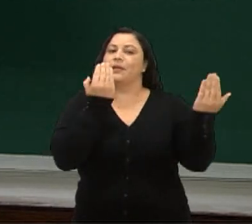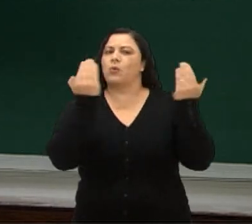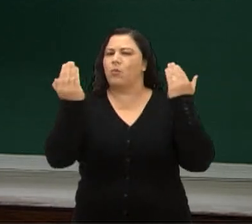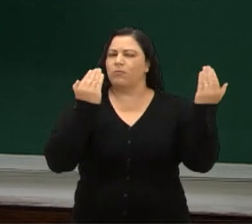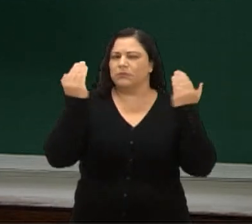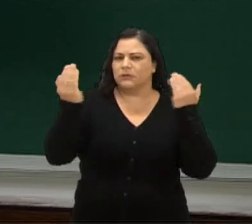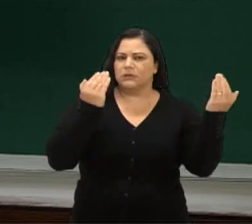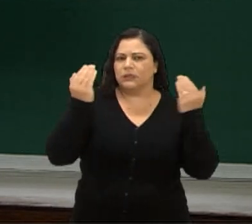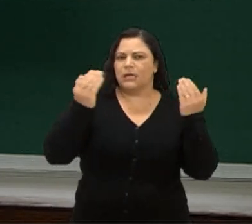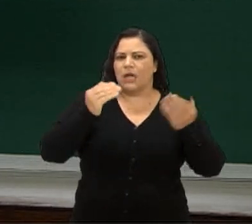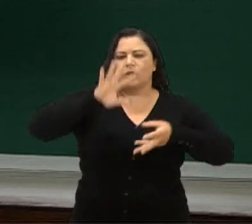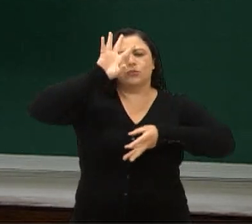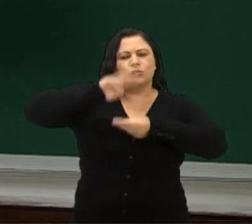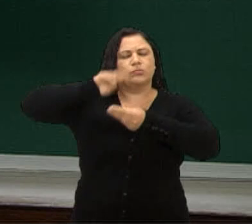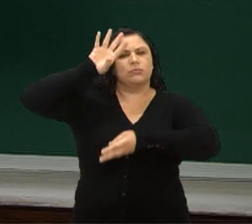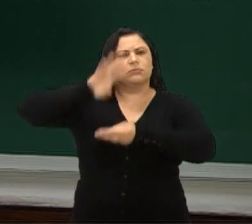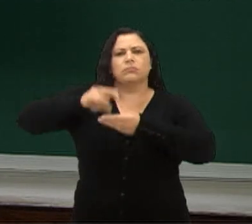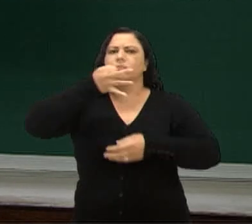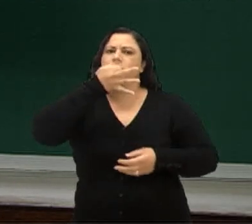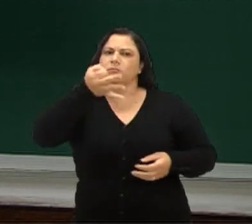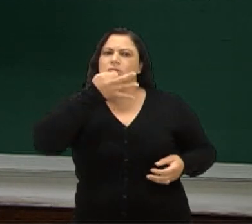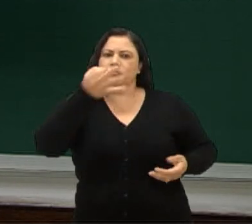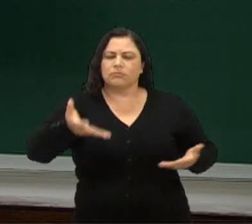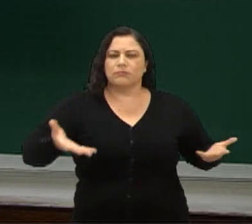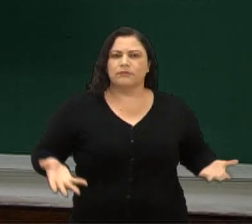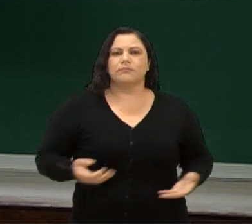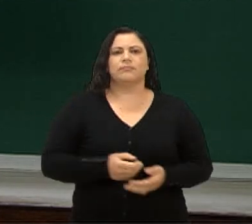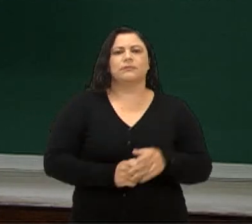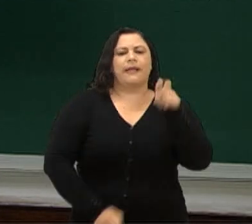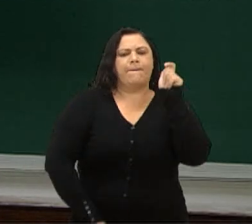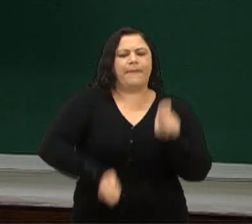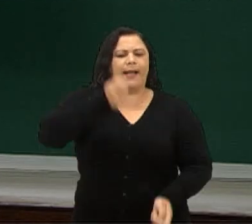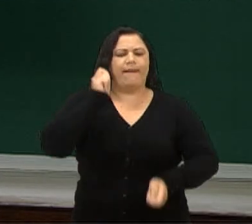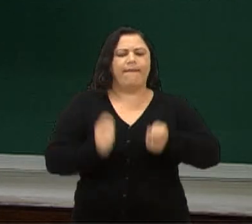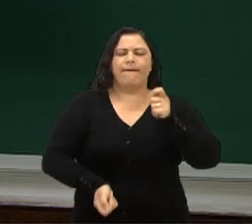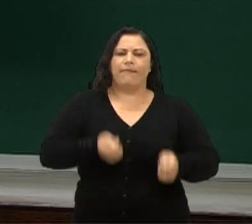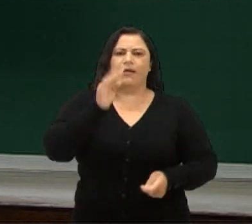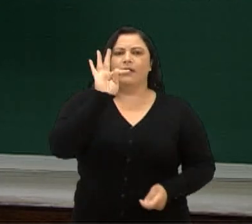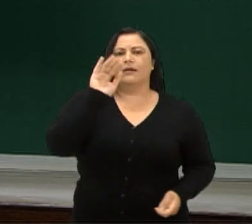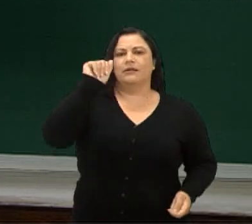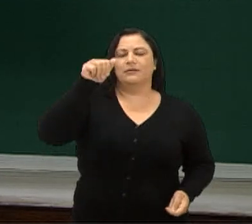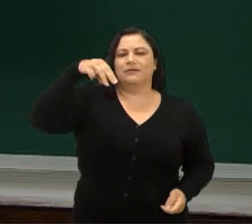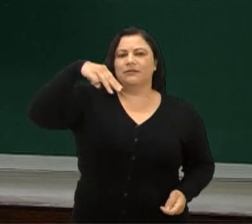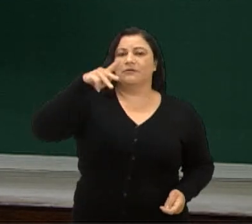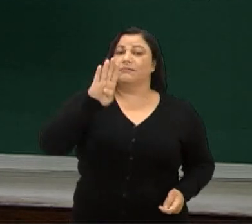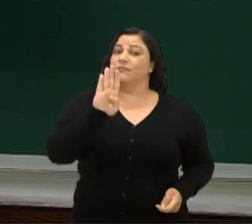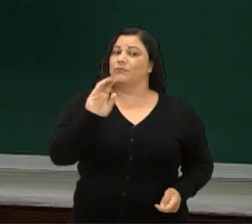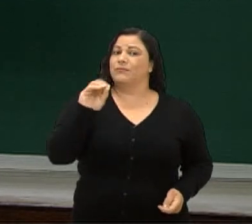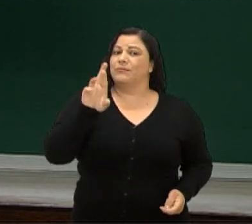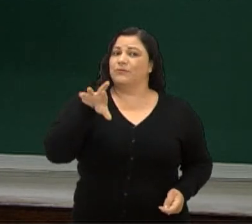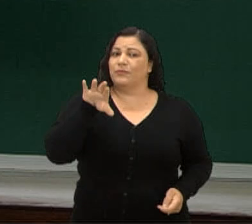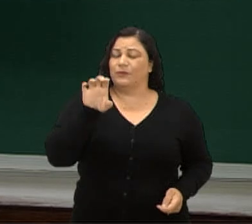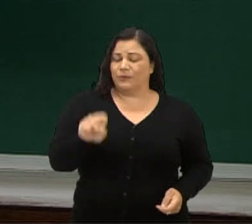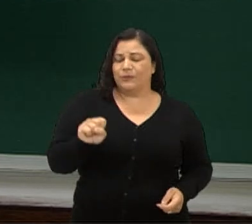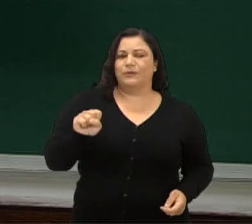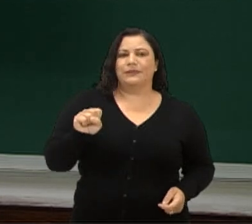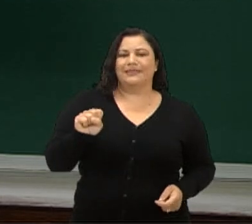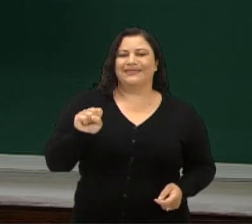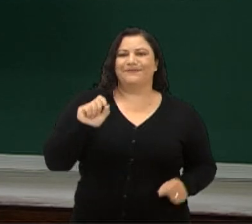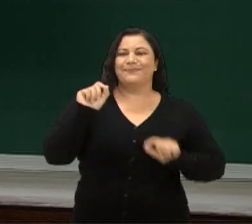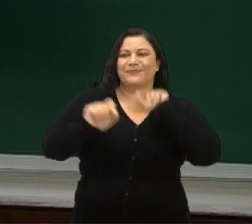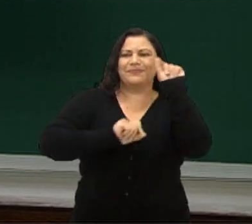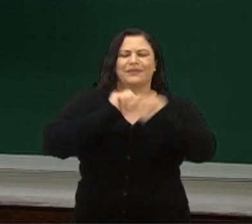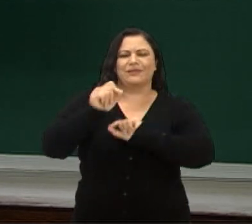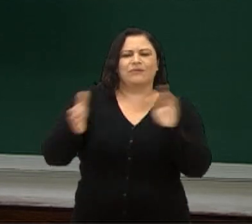pelo resenhista? Meus amigos, tambores africanos, eles remetem à ideia de transferência da